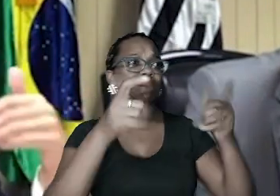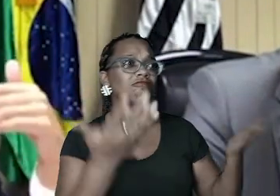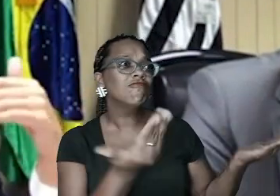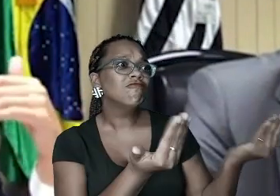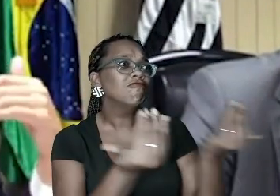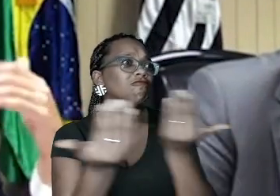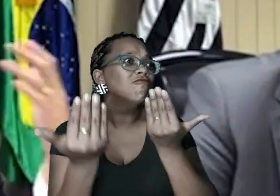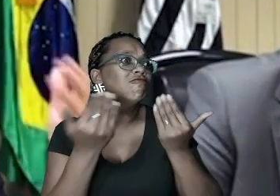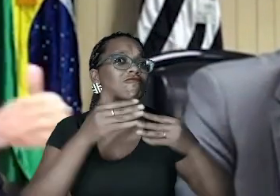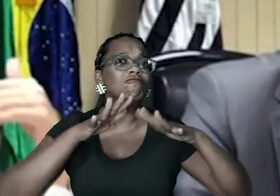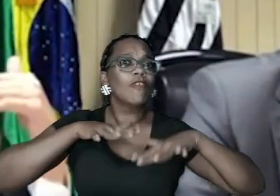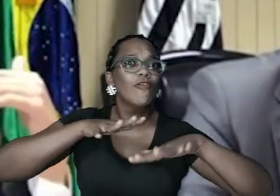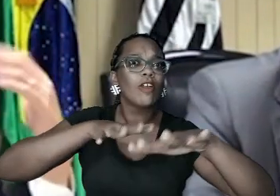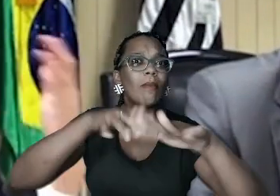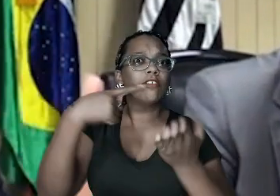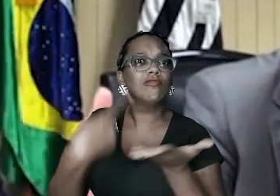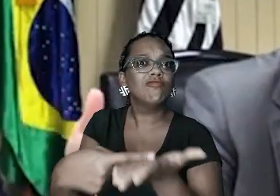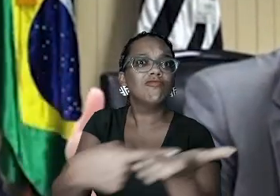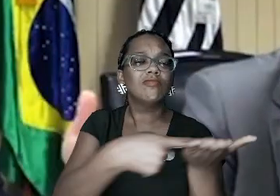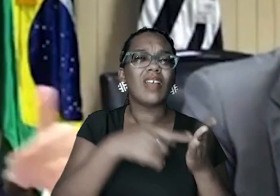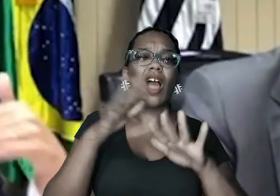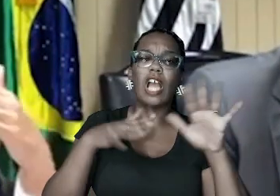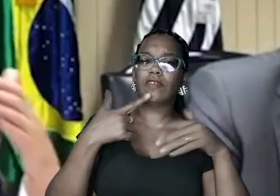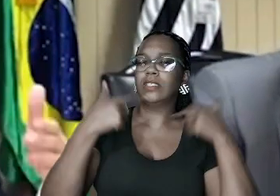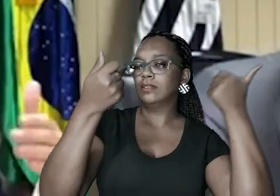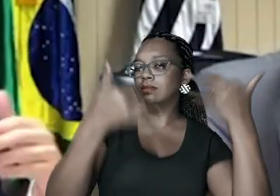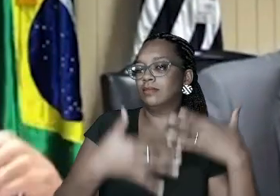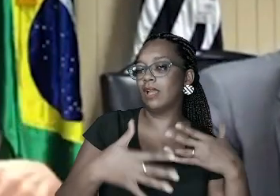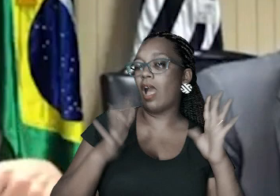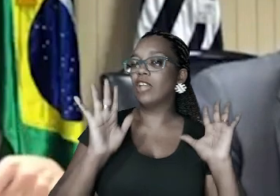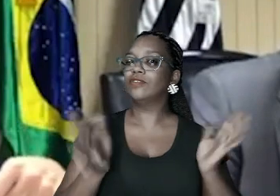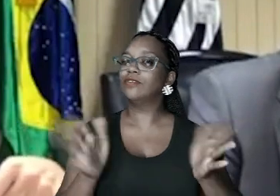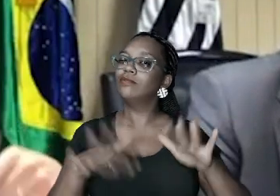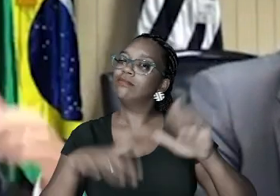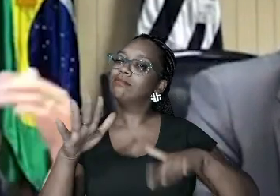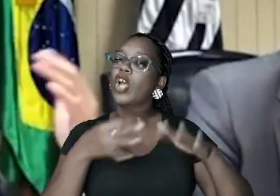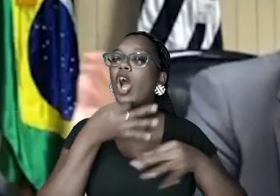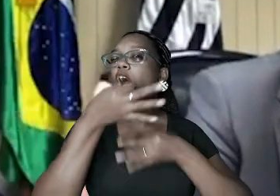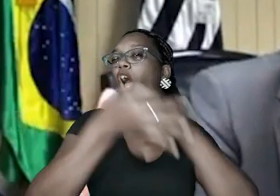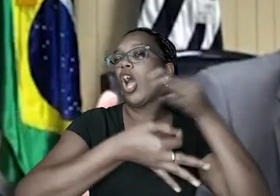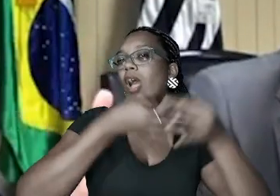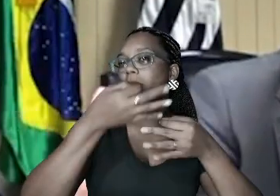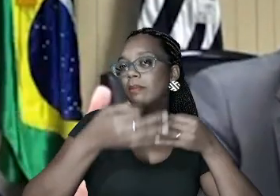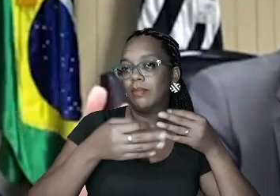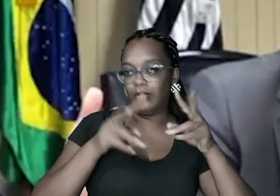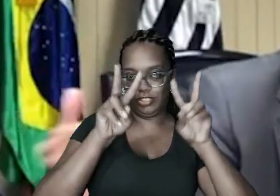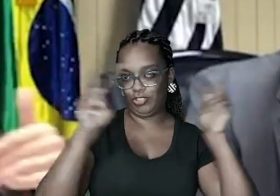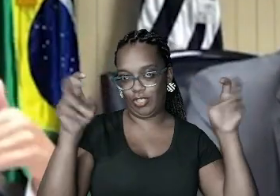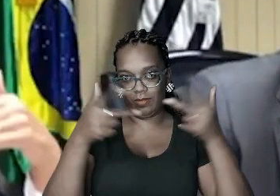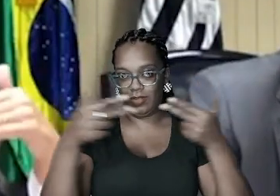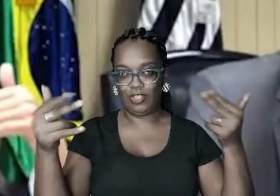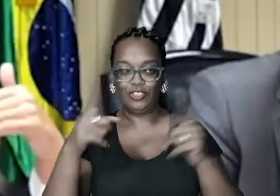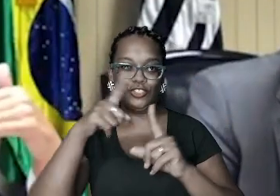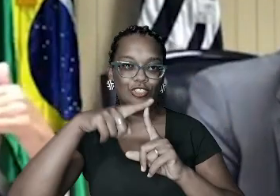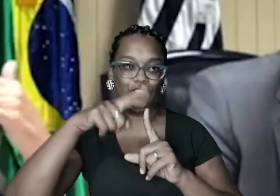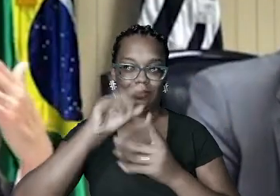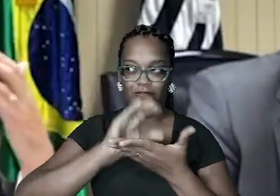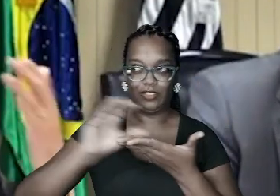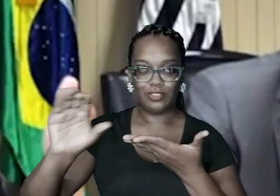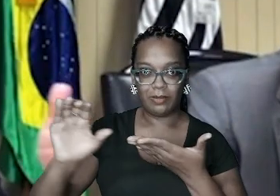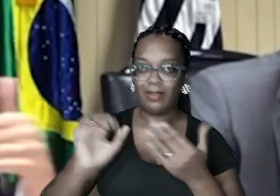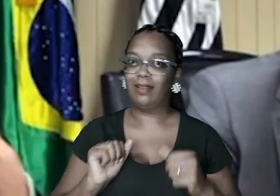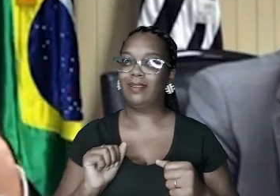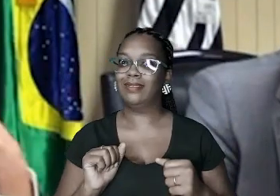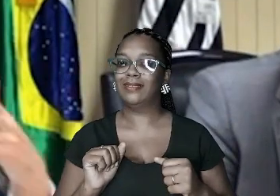investimentos que conclamam pequenos investidores a realizar determinados movimentos às vezes eles falam do que estão fazendo às vezes eles